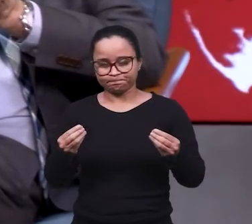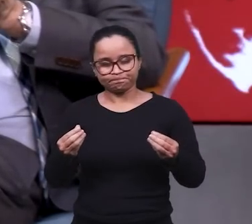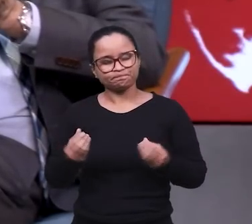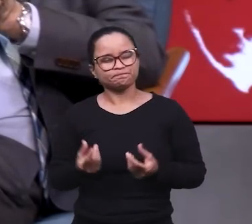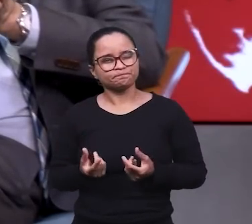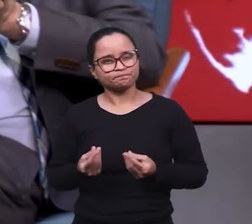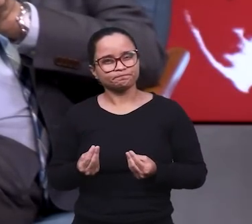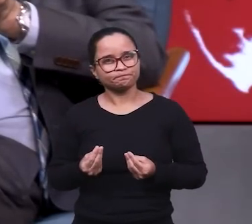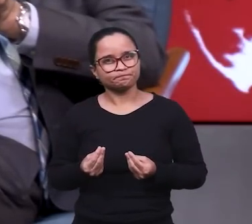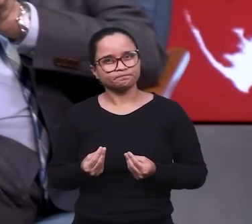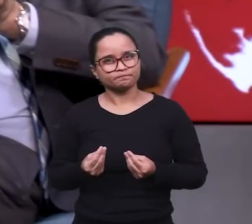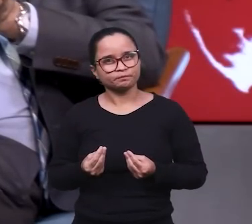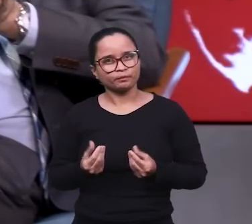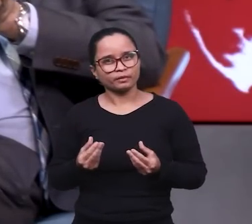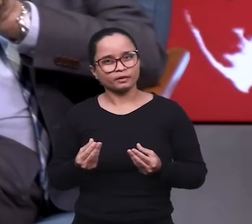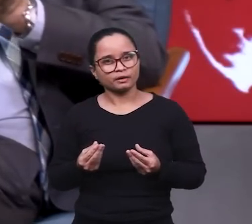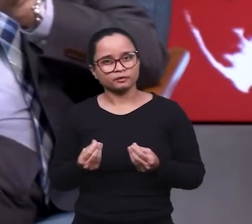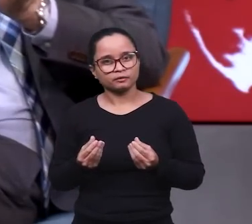tão